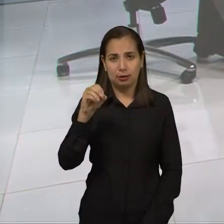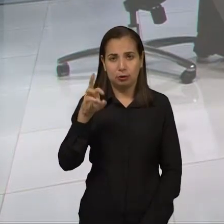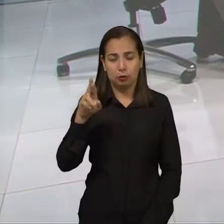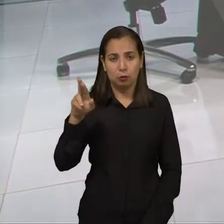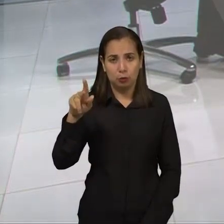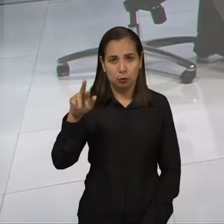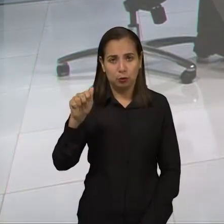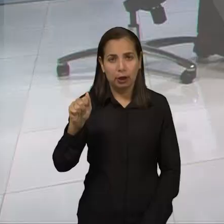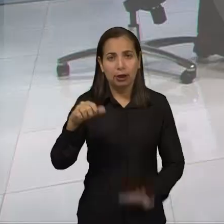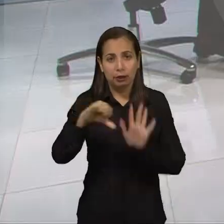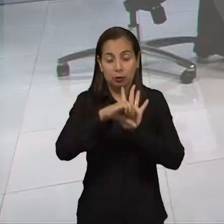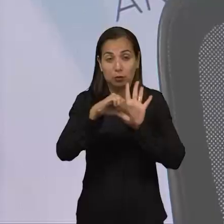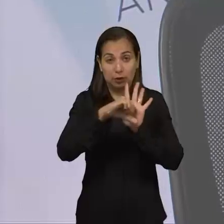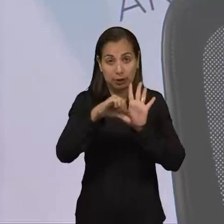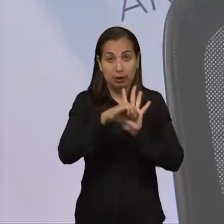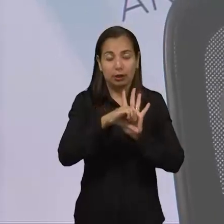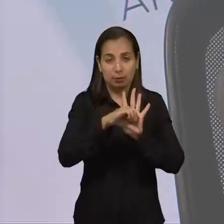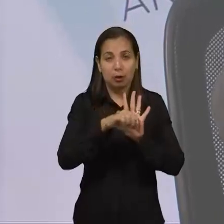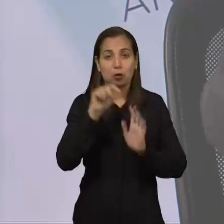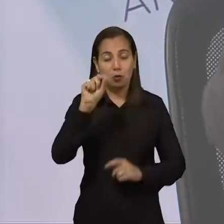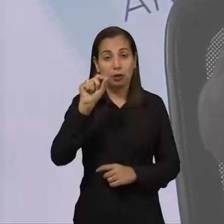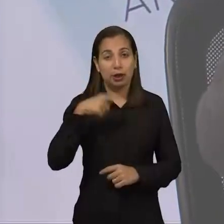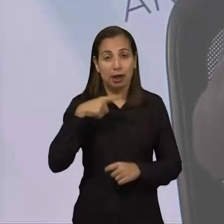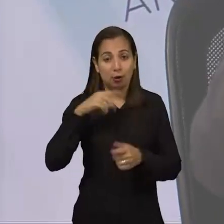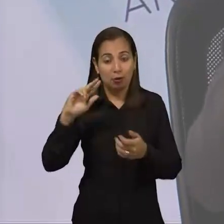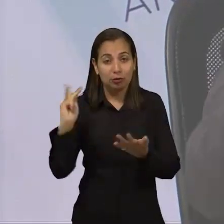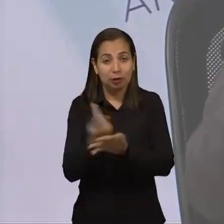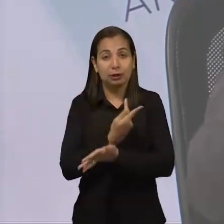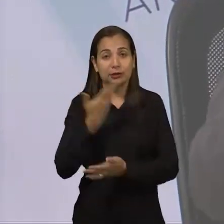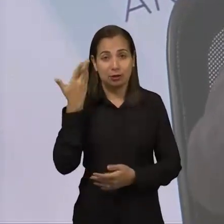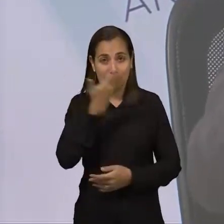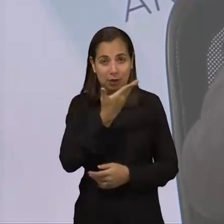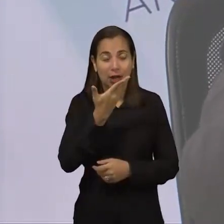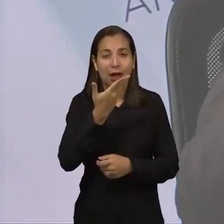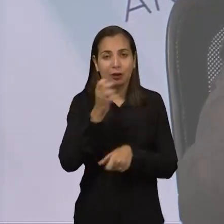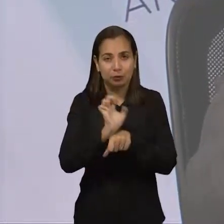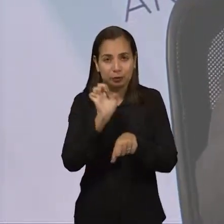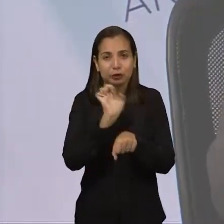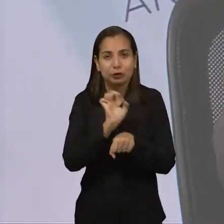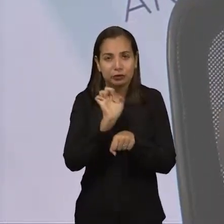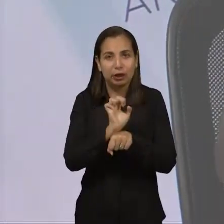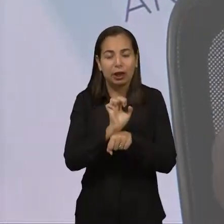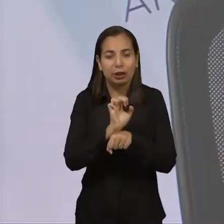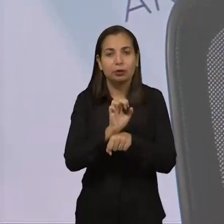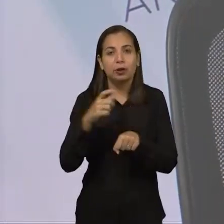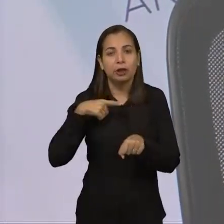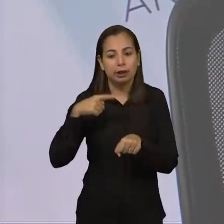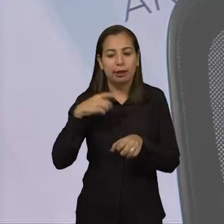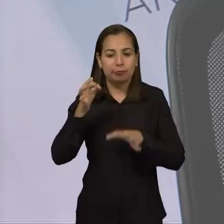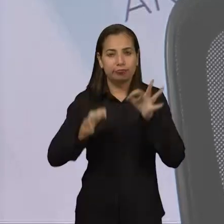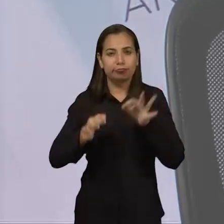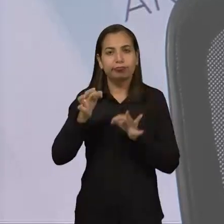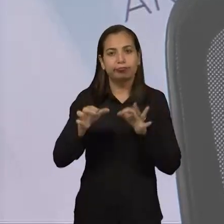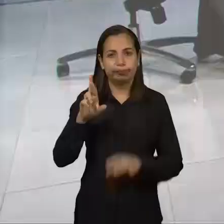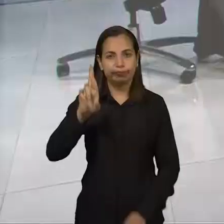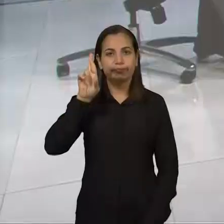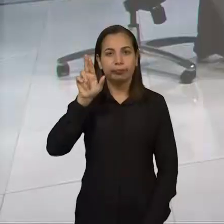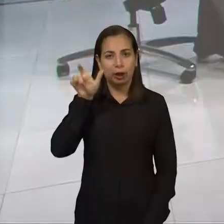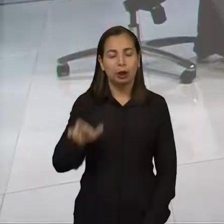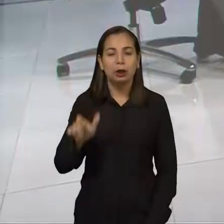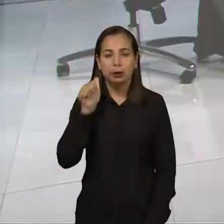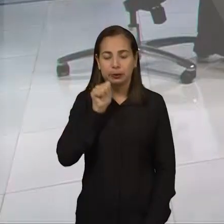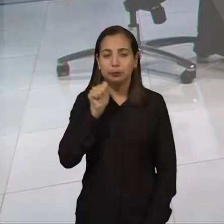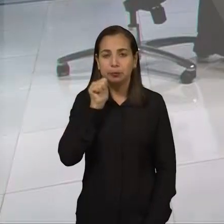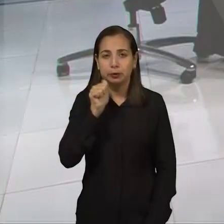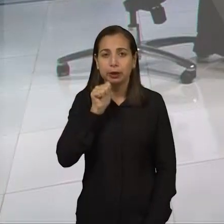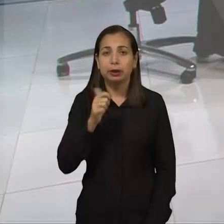um crime feito na cidade de Janeiro, que, portanto, passivo, crime comum, de ser apreciado por ela. De ser apreciado por ela. Essa